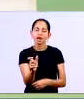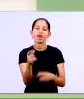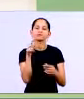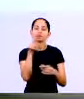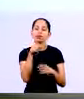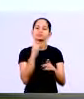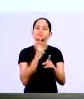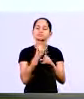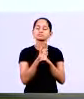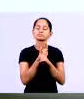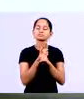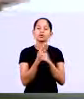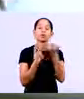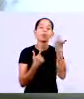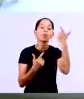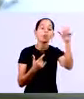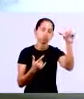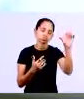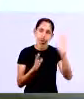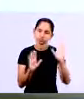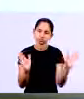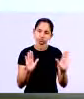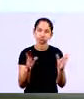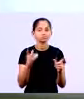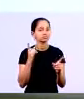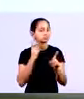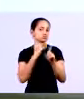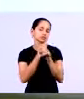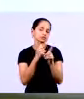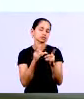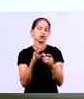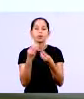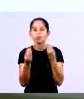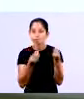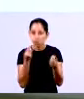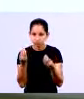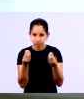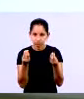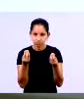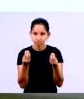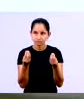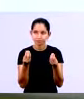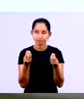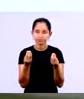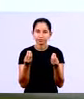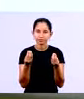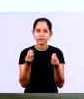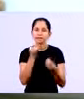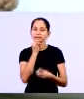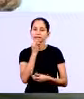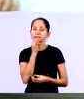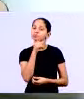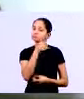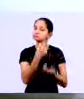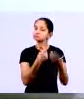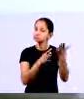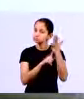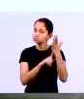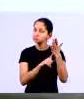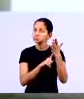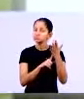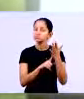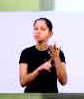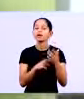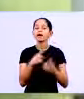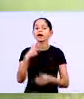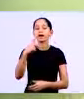vocês têm que tentar de outra forma para poder encontrá-la. Aí, Ah, não colocou o exemplo aqui. E aí eu vou e coloco